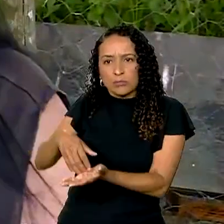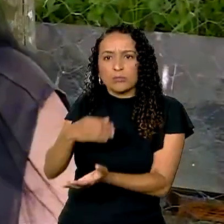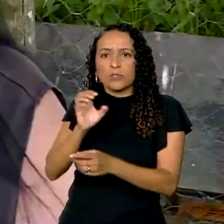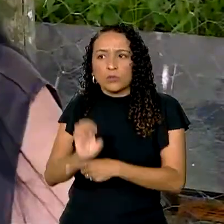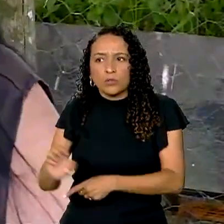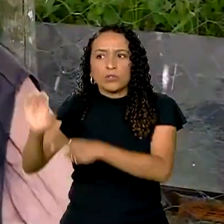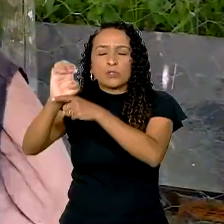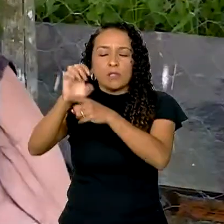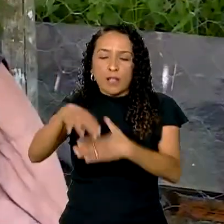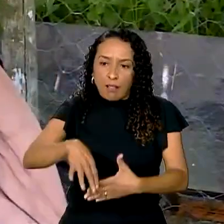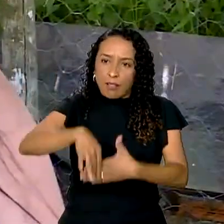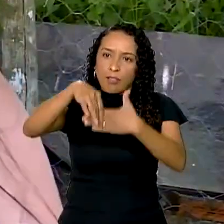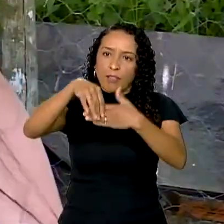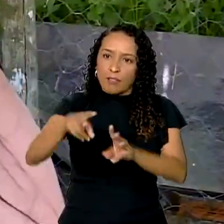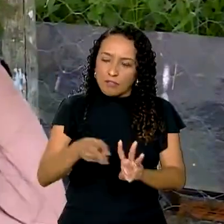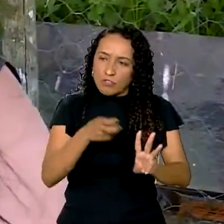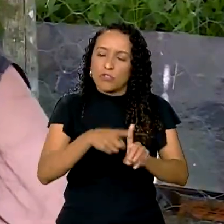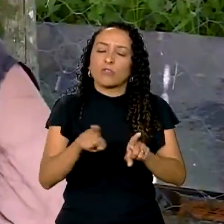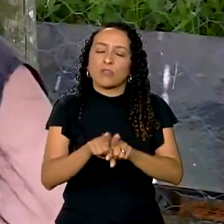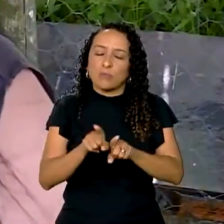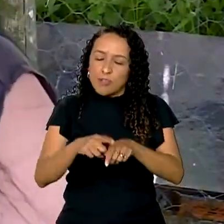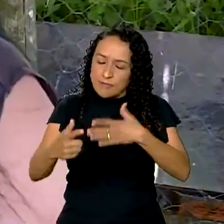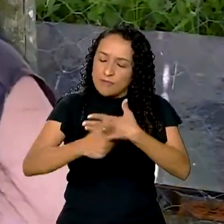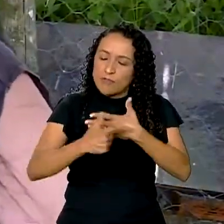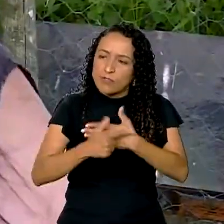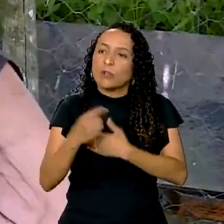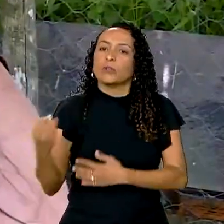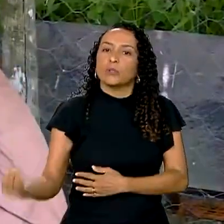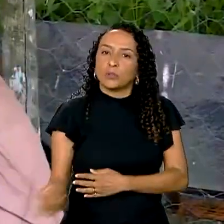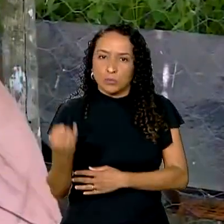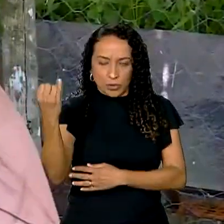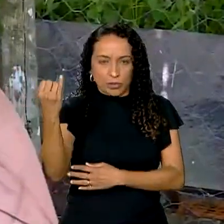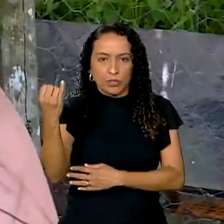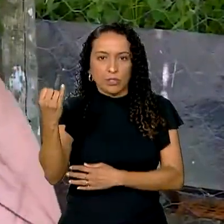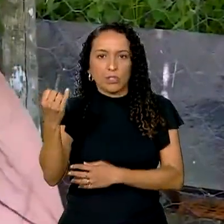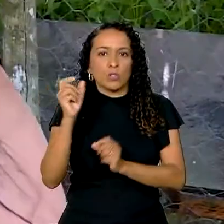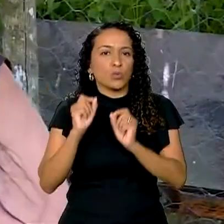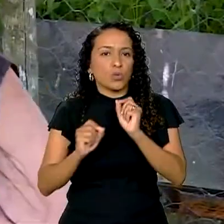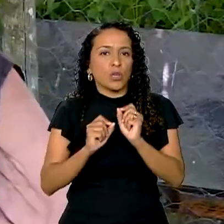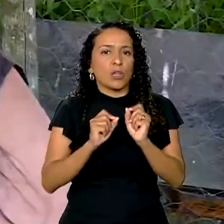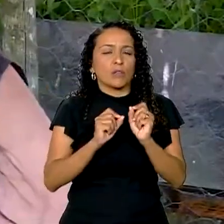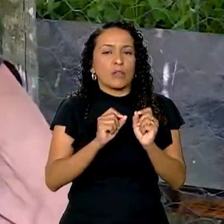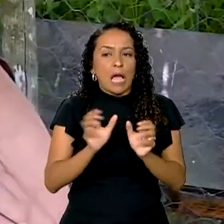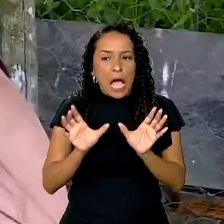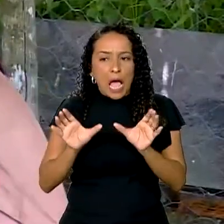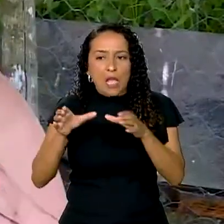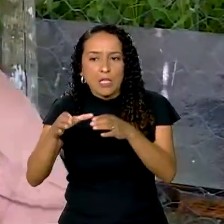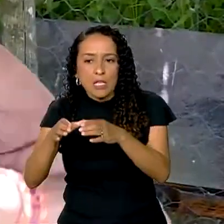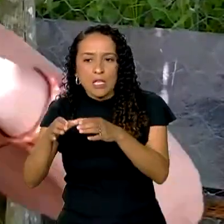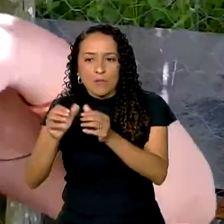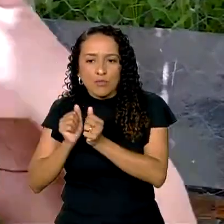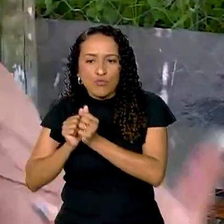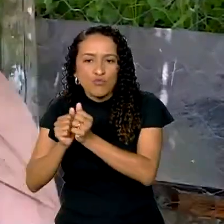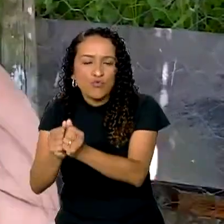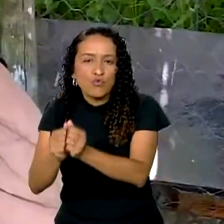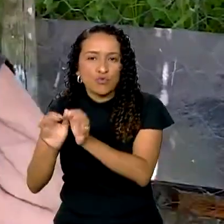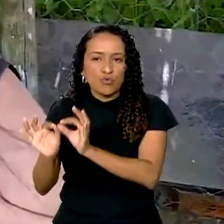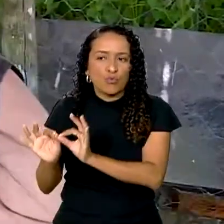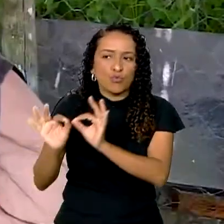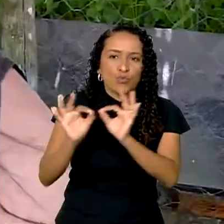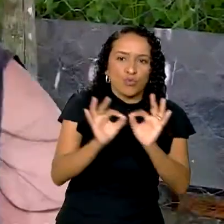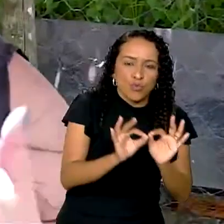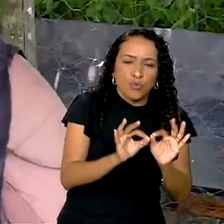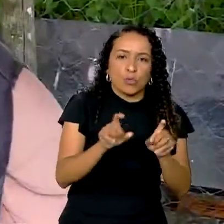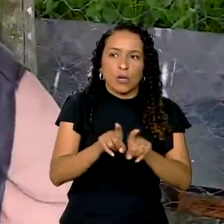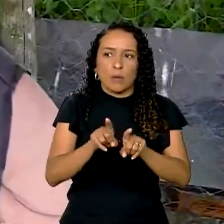lideranças indígenas, porque elas também tiveram um papel fundamental de acompanhar as equipes das forças de